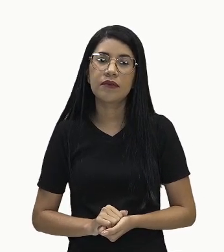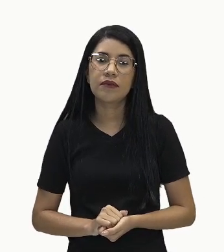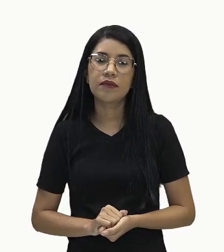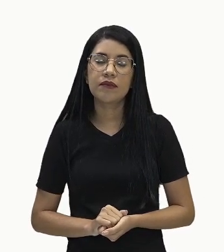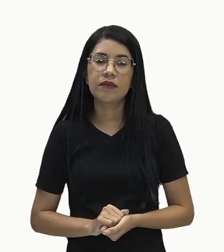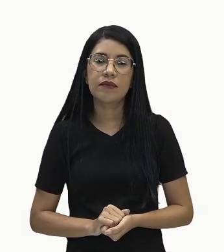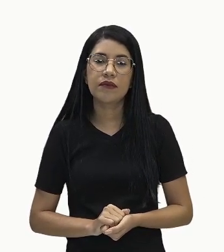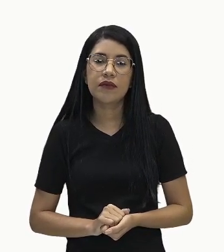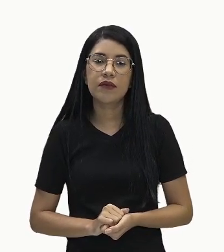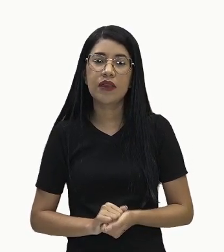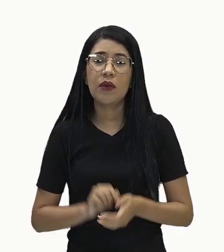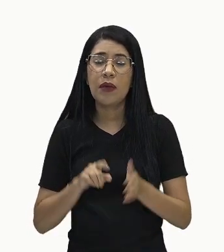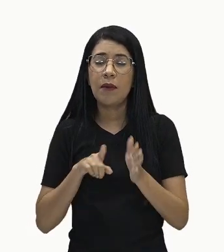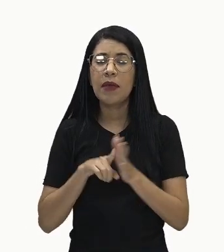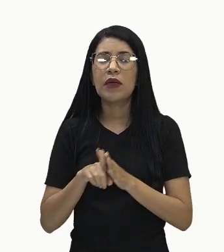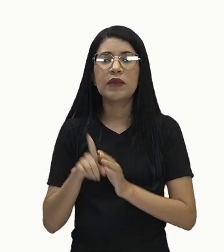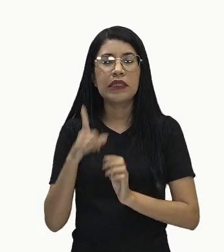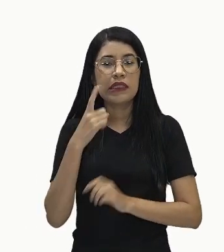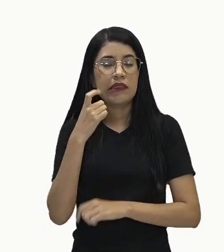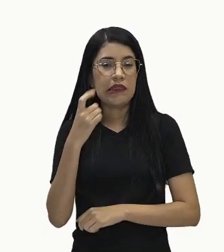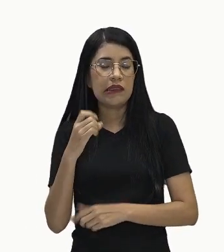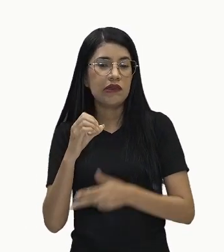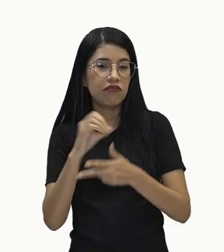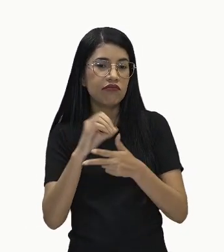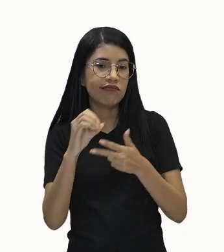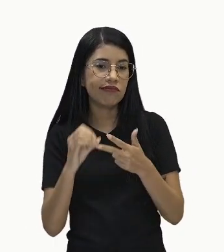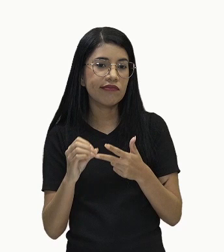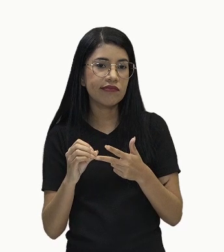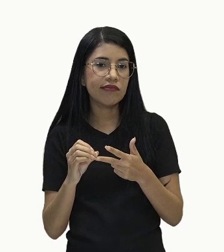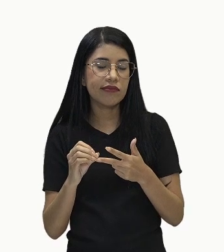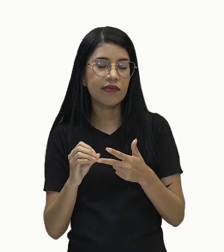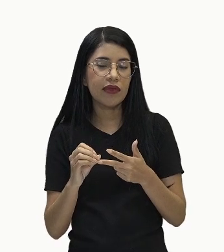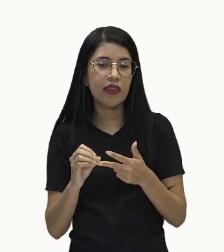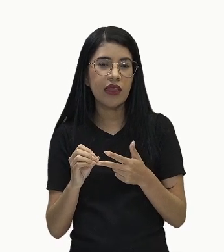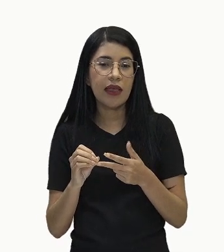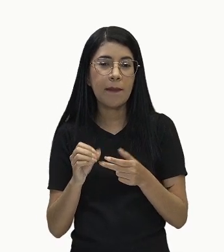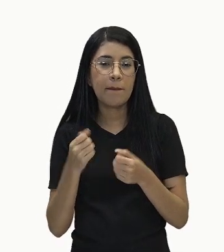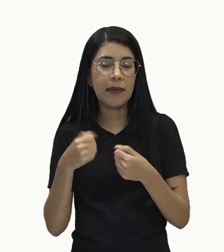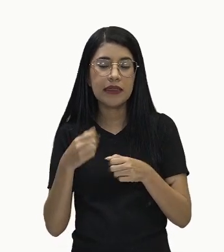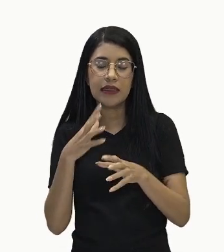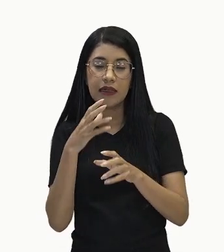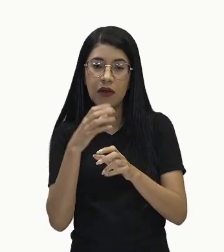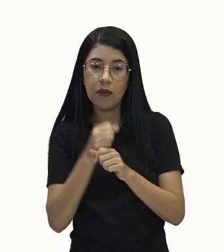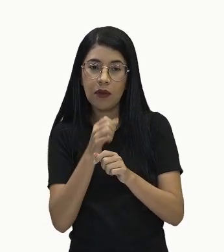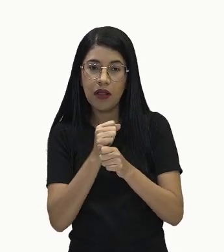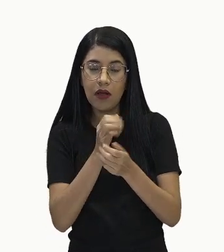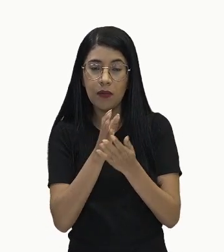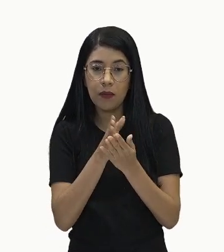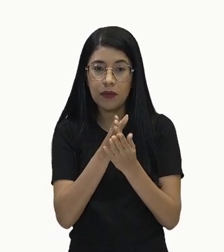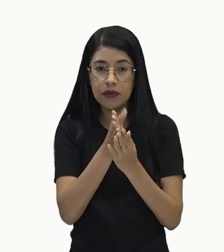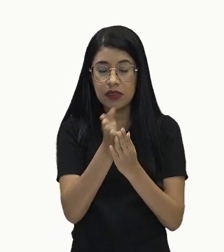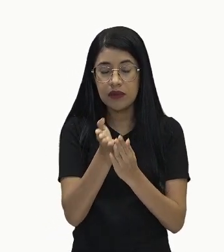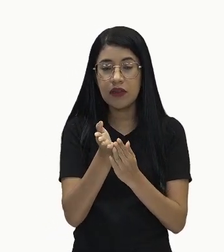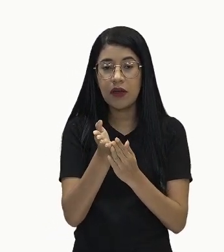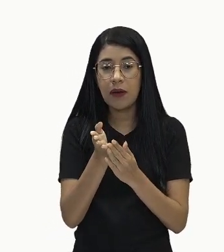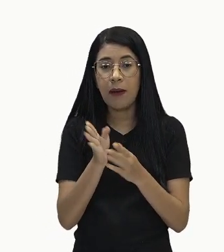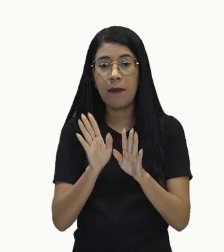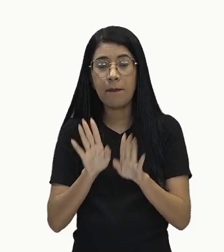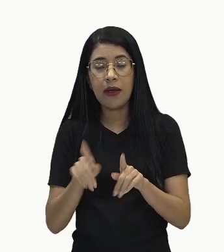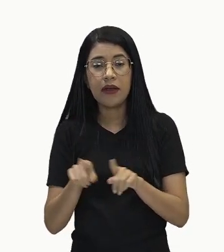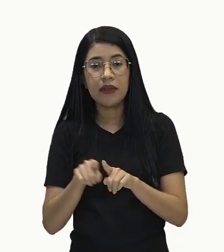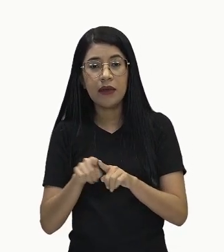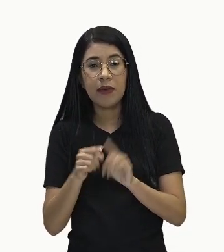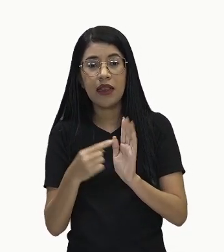de aproximação dessa raiz, certo? Questão bastante interessante do Enem,